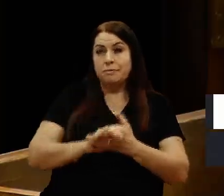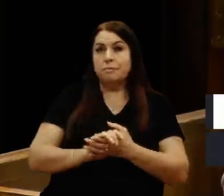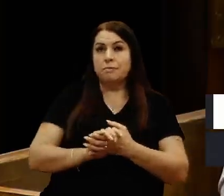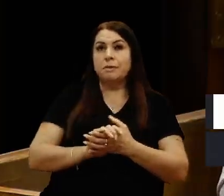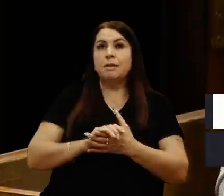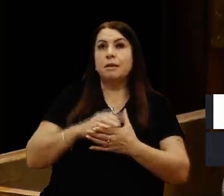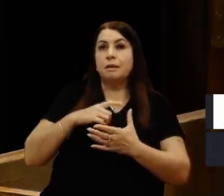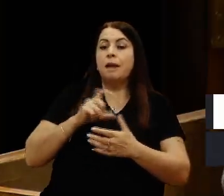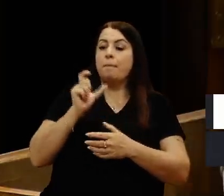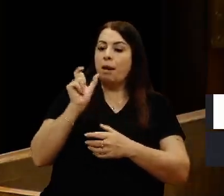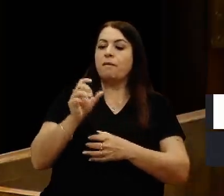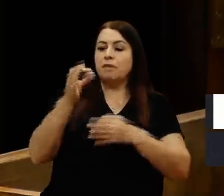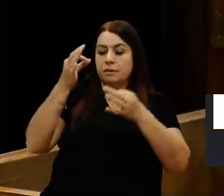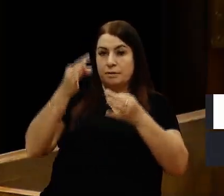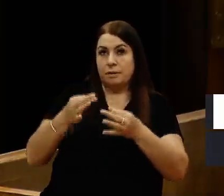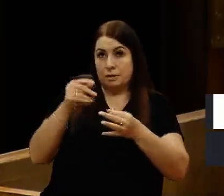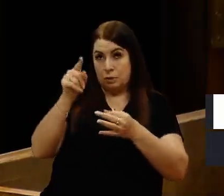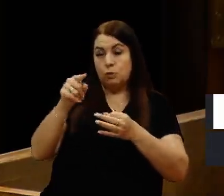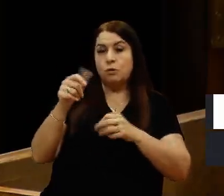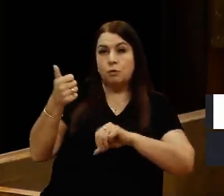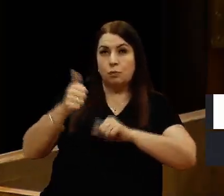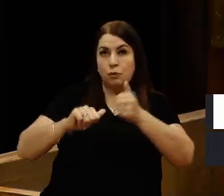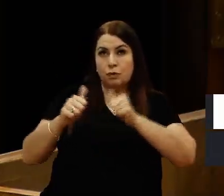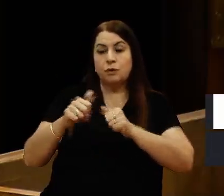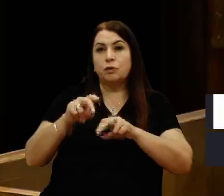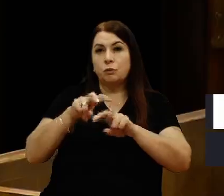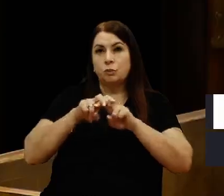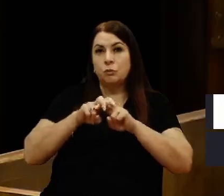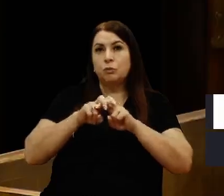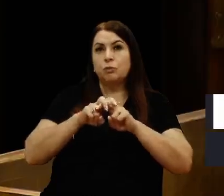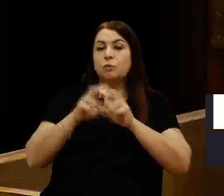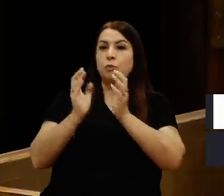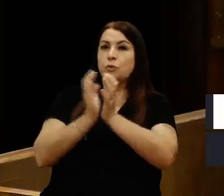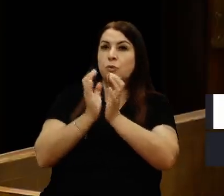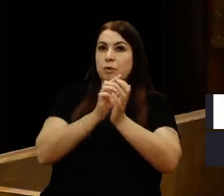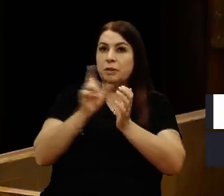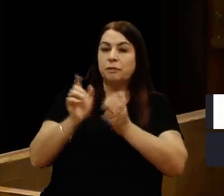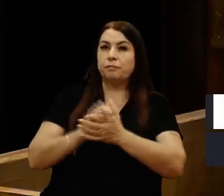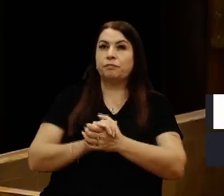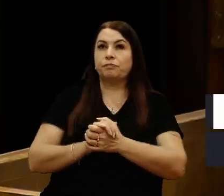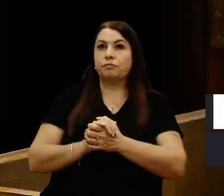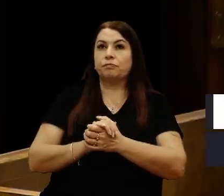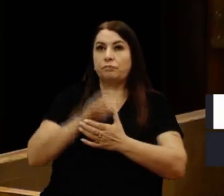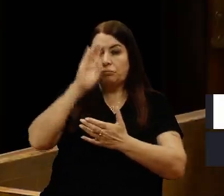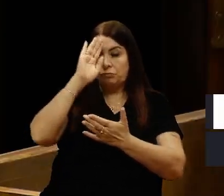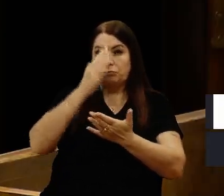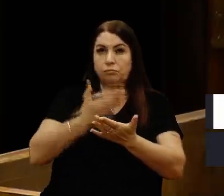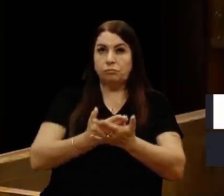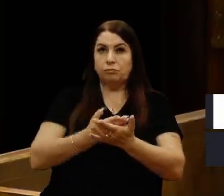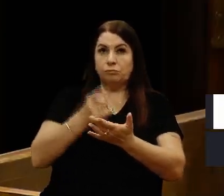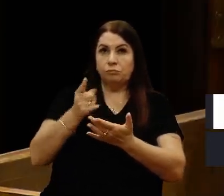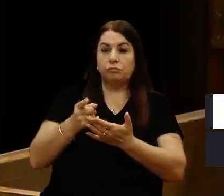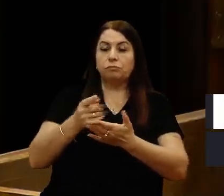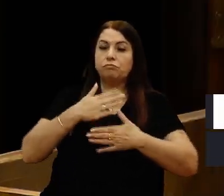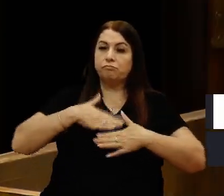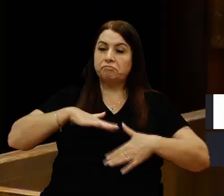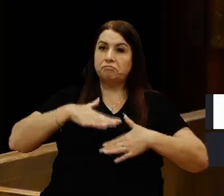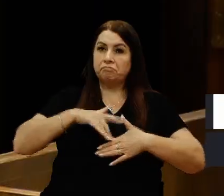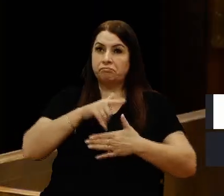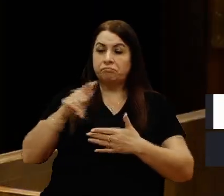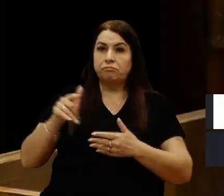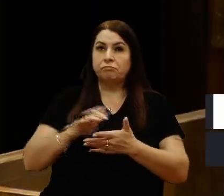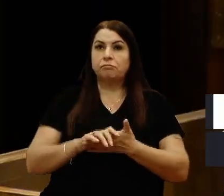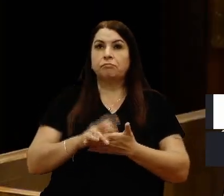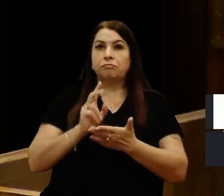tem palavra, e o senhor tem essa qualidade, por isso que os colegas confiaram ao senhor muito tranquilamente